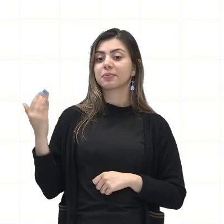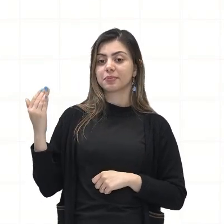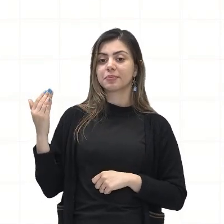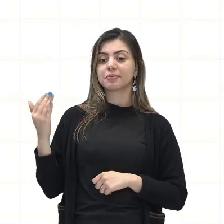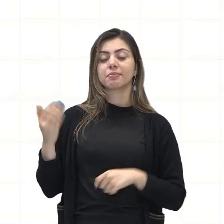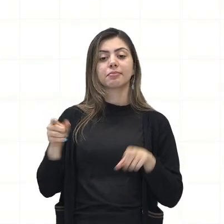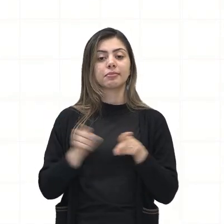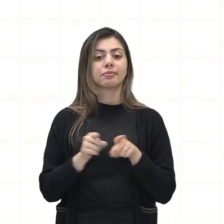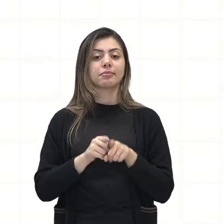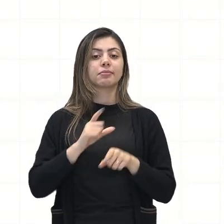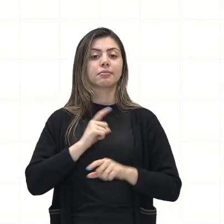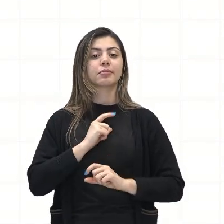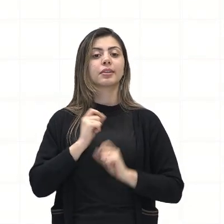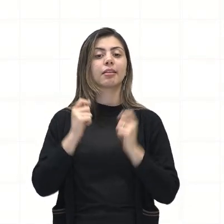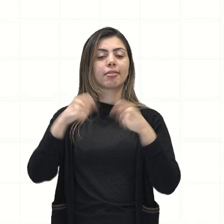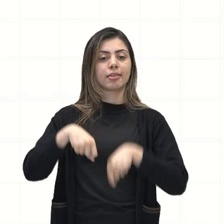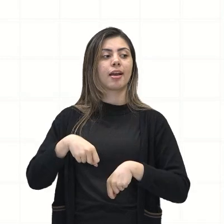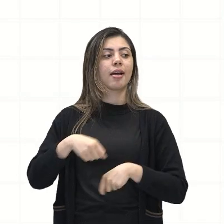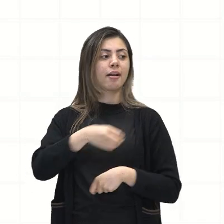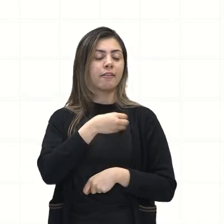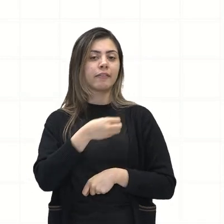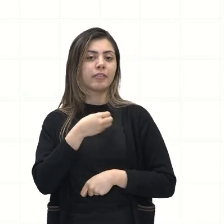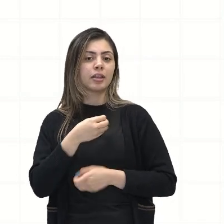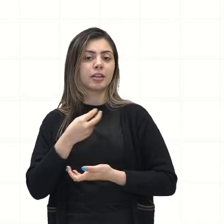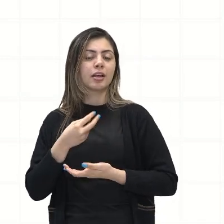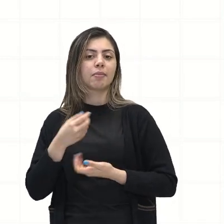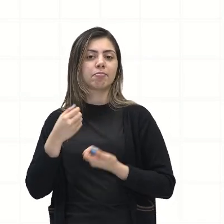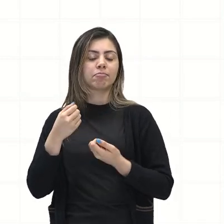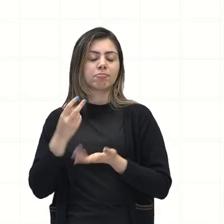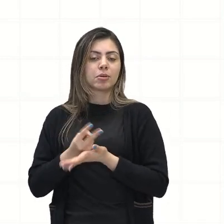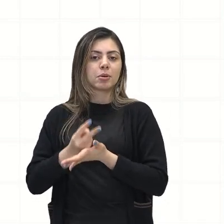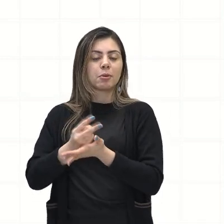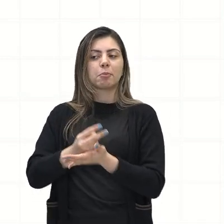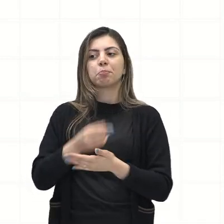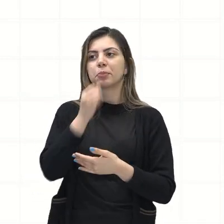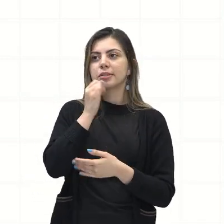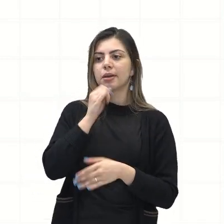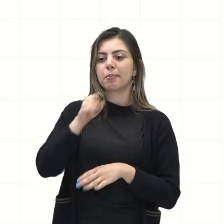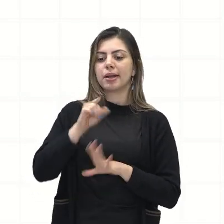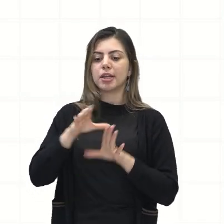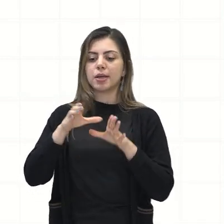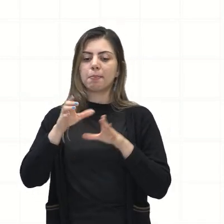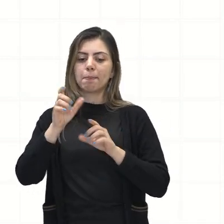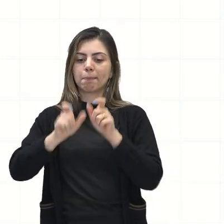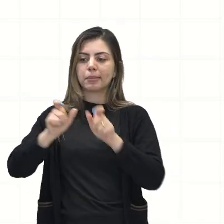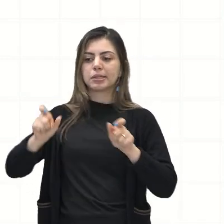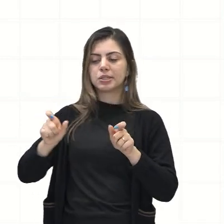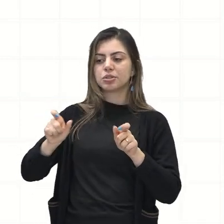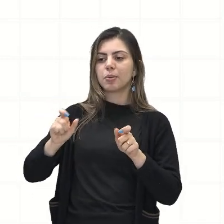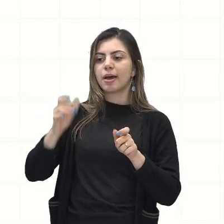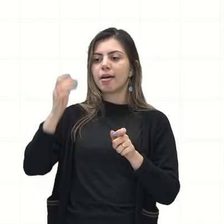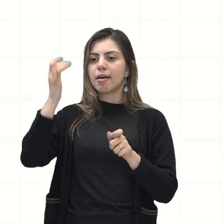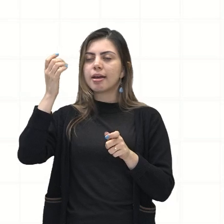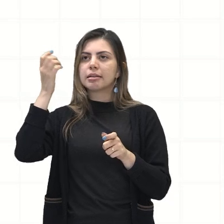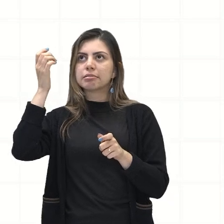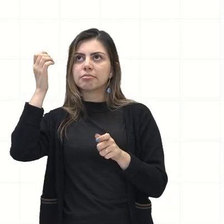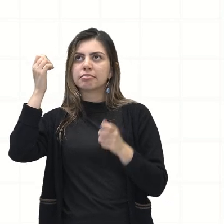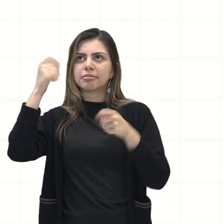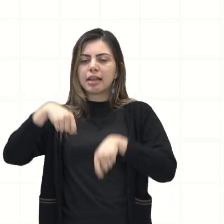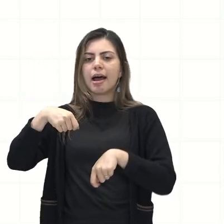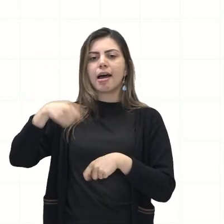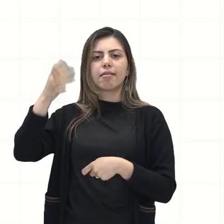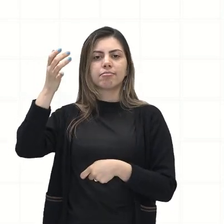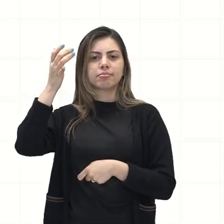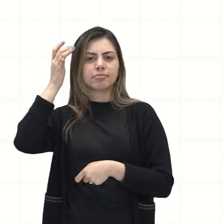a sobrevivência do mais apto, né? Os indivíduos mais fortes, inteligentes e ambiciosos eram considerados